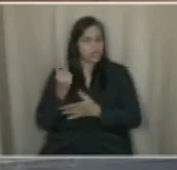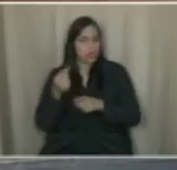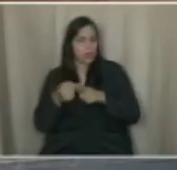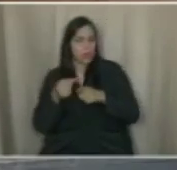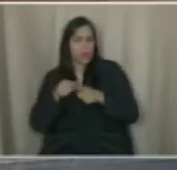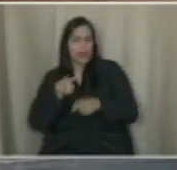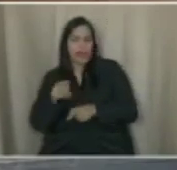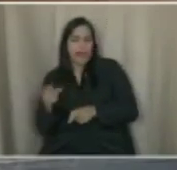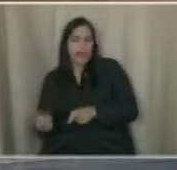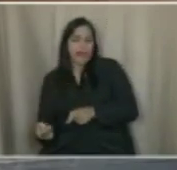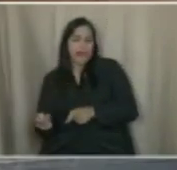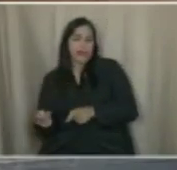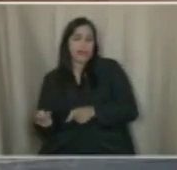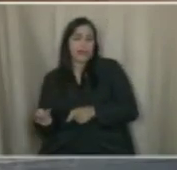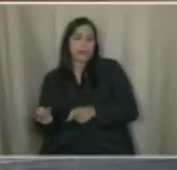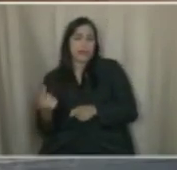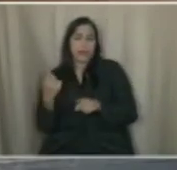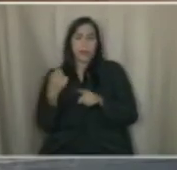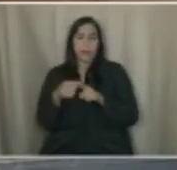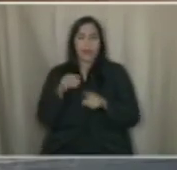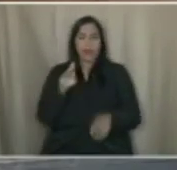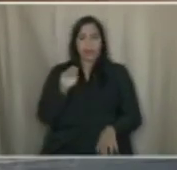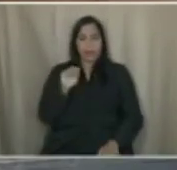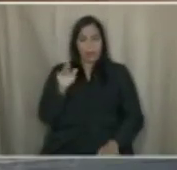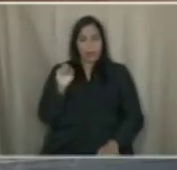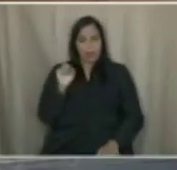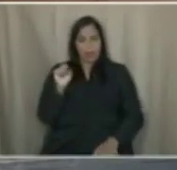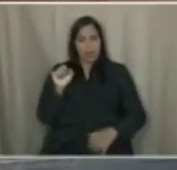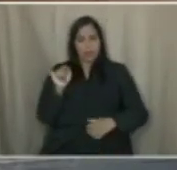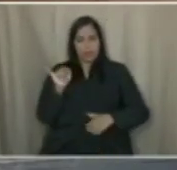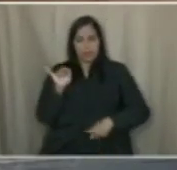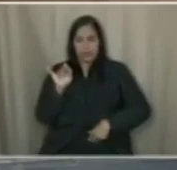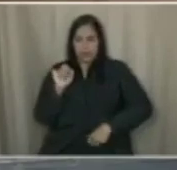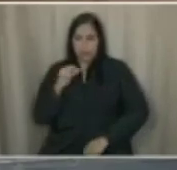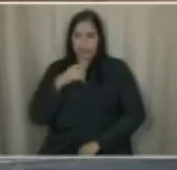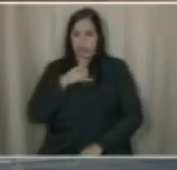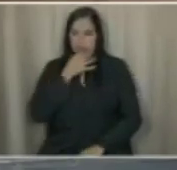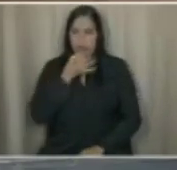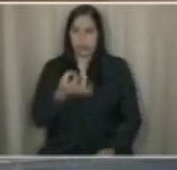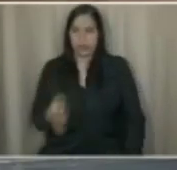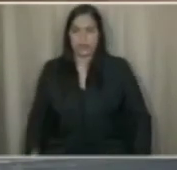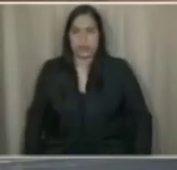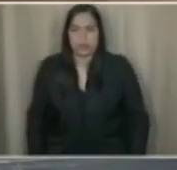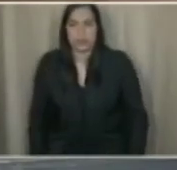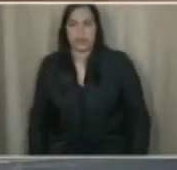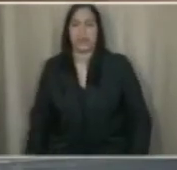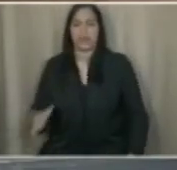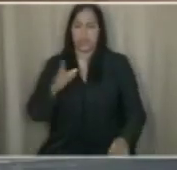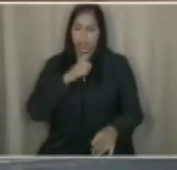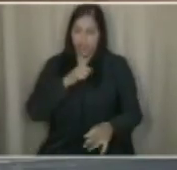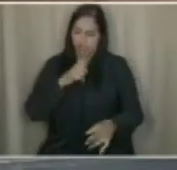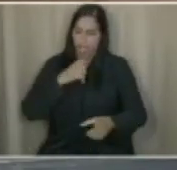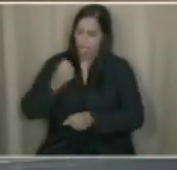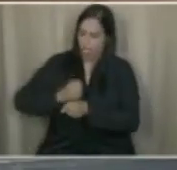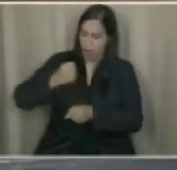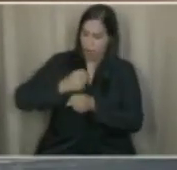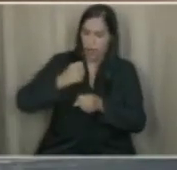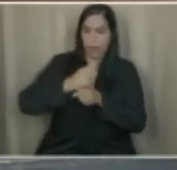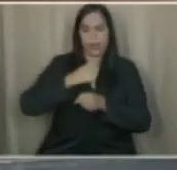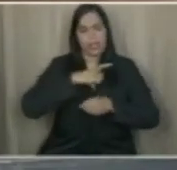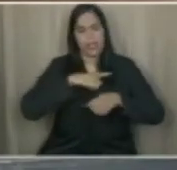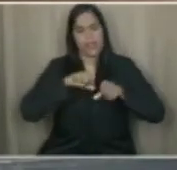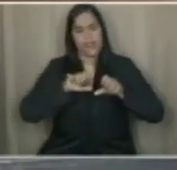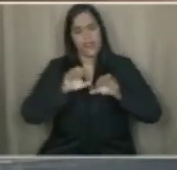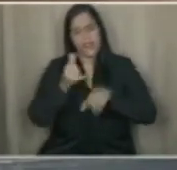tem acompanhamento, porque até na Barros Lima, e olha que eu sou crítico, mas a gente também elogia, tem barras de ferro no banheiro, a reforma contemplou isso.